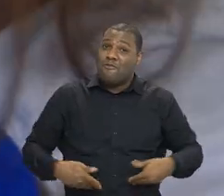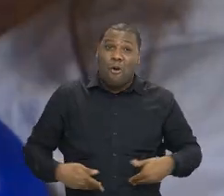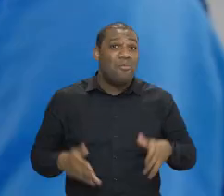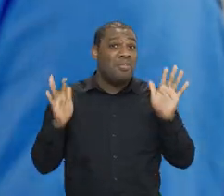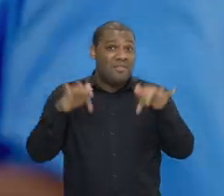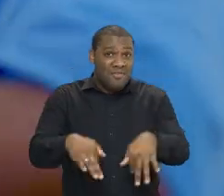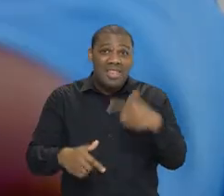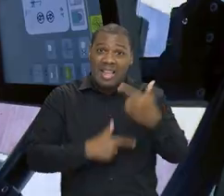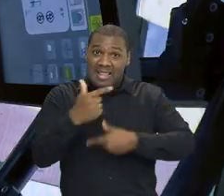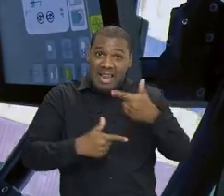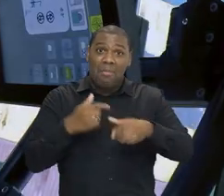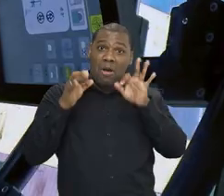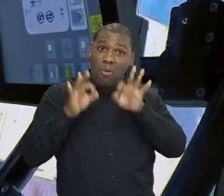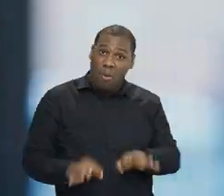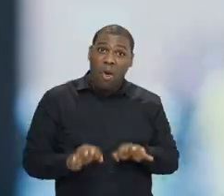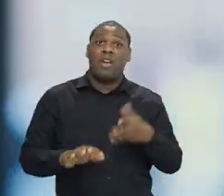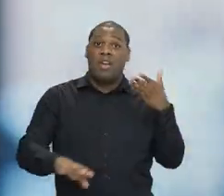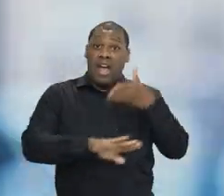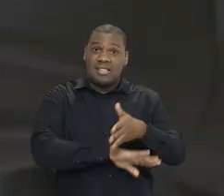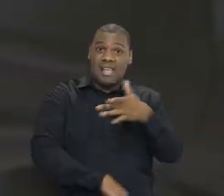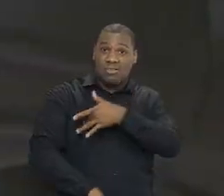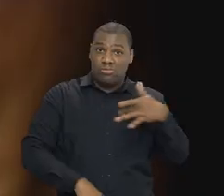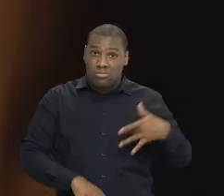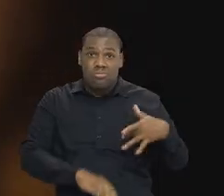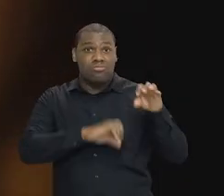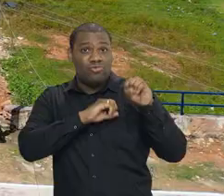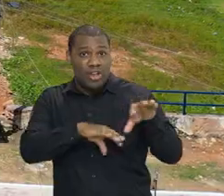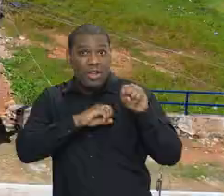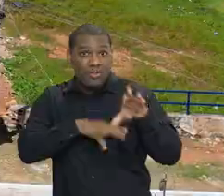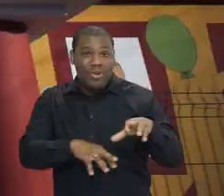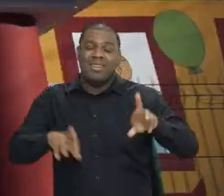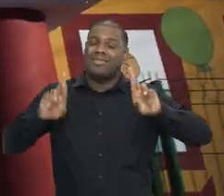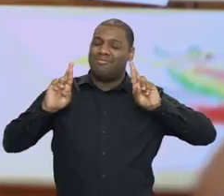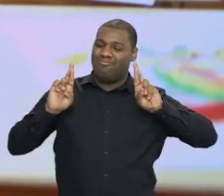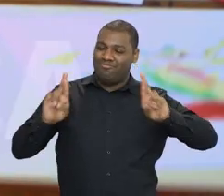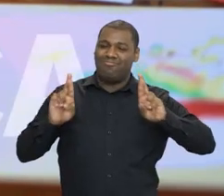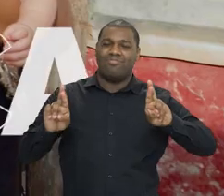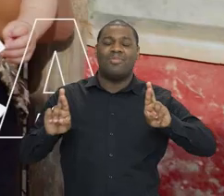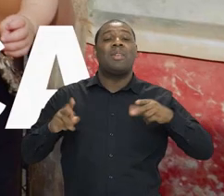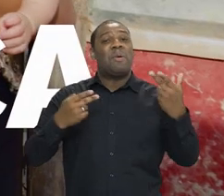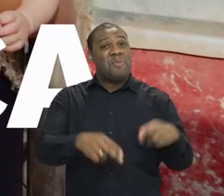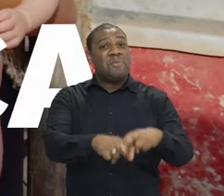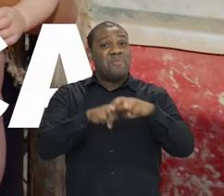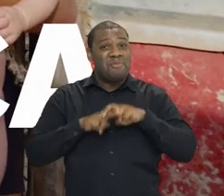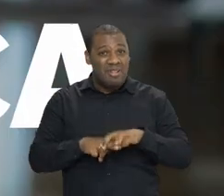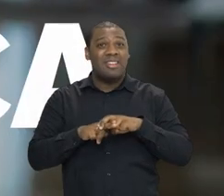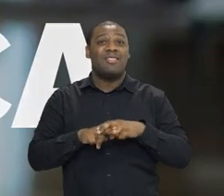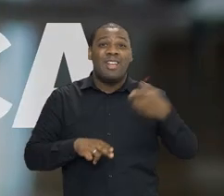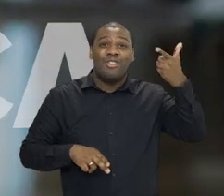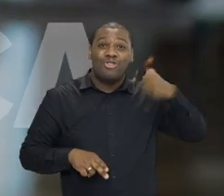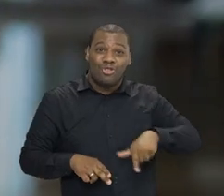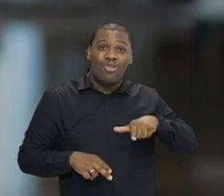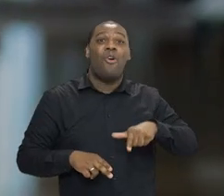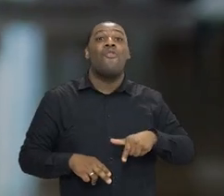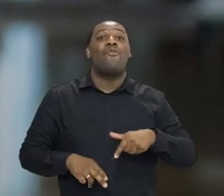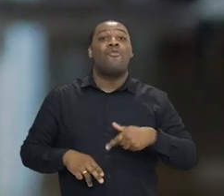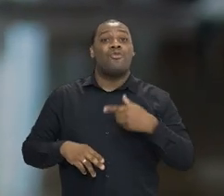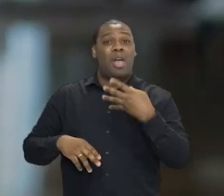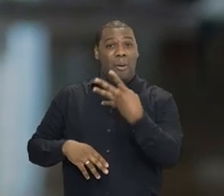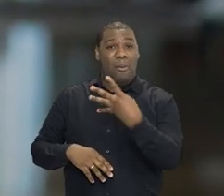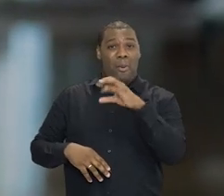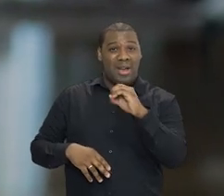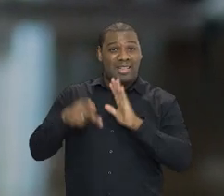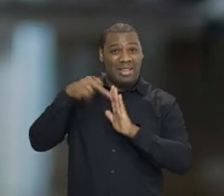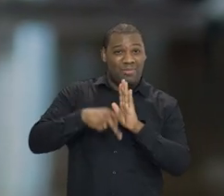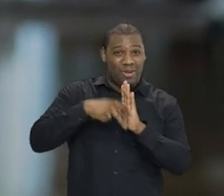povo sem fome, com emprego decente, com acesso à saúde, à educação e com esperança. Por isso, trouxemos de volta mais